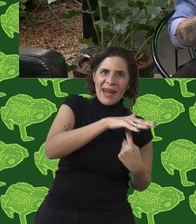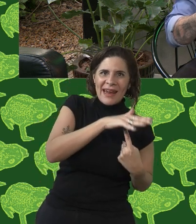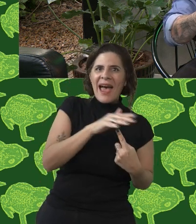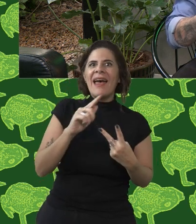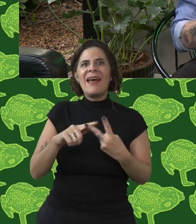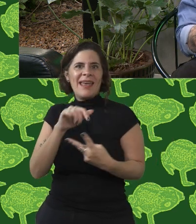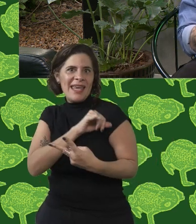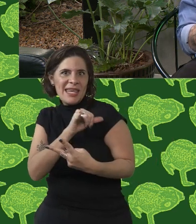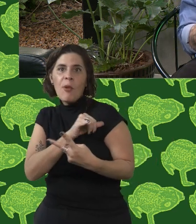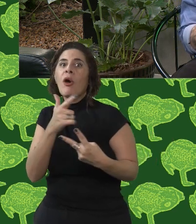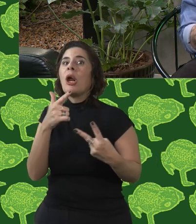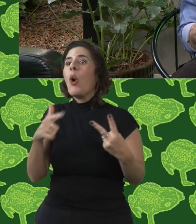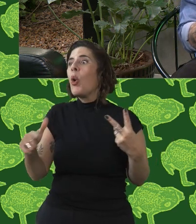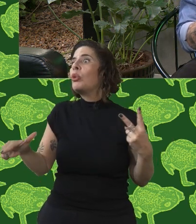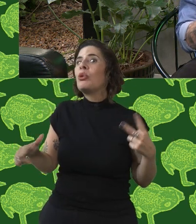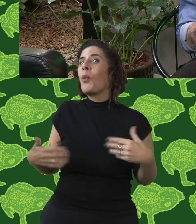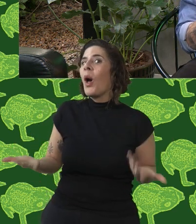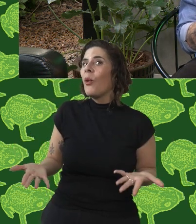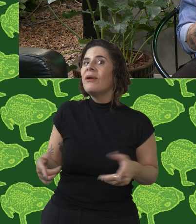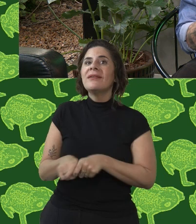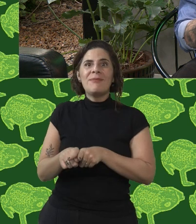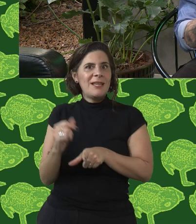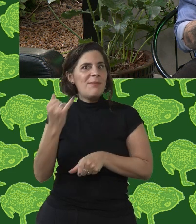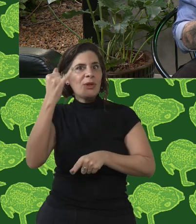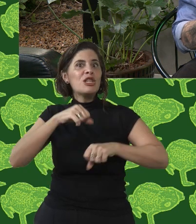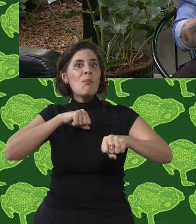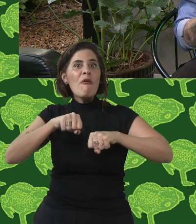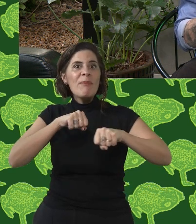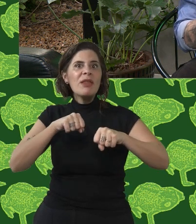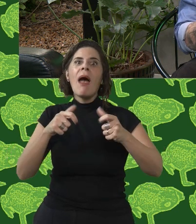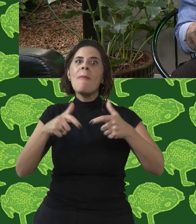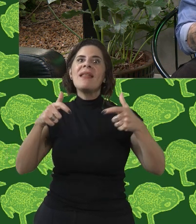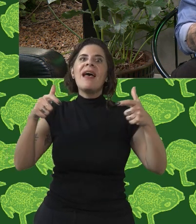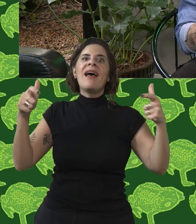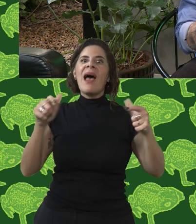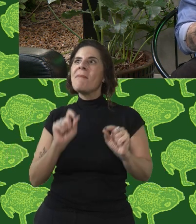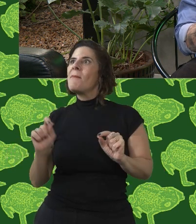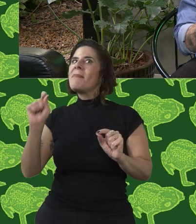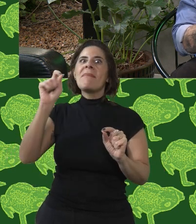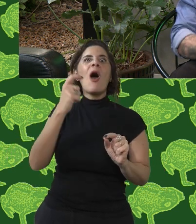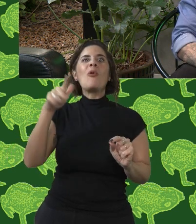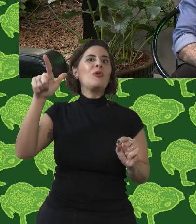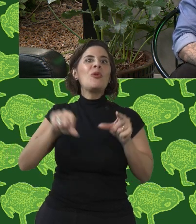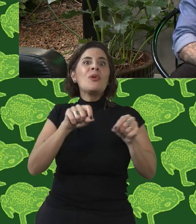e a importância também da gente conseguir expandir o movimento, o que que vocês estão planejando, o que está em curso, conta pra gente aí as